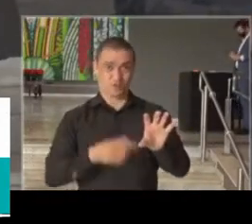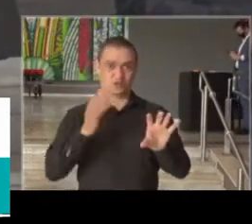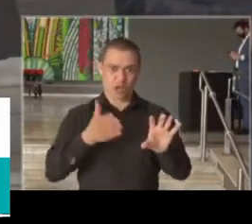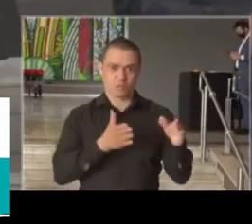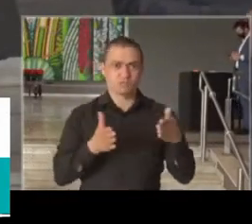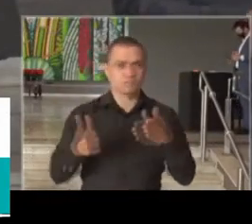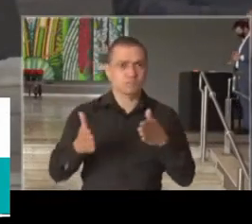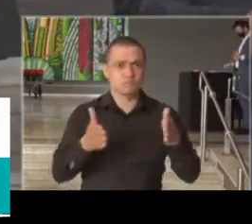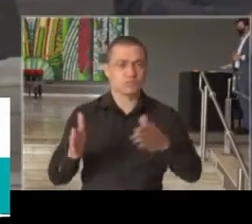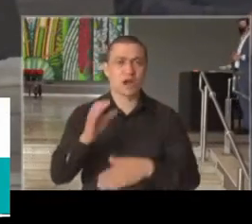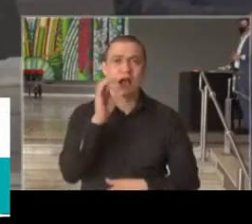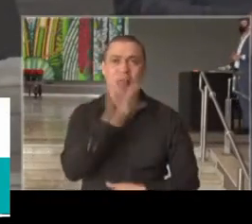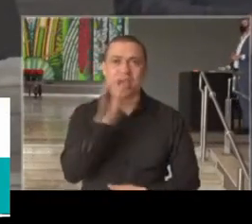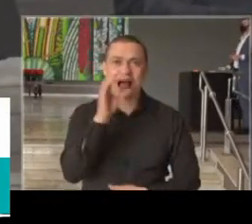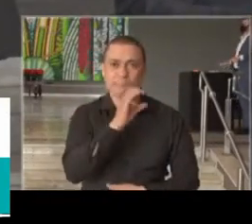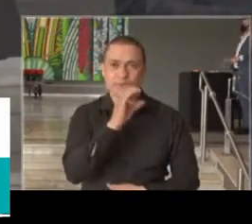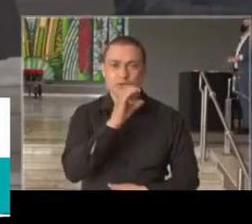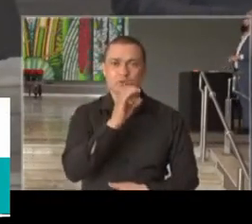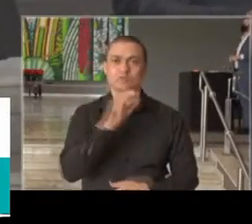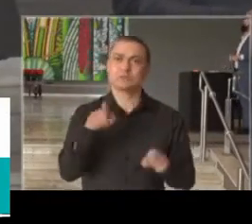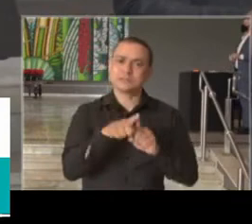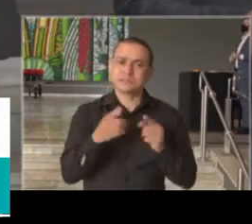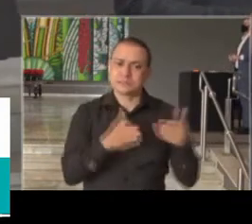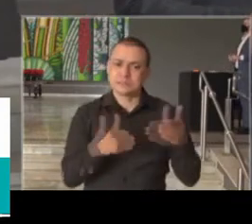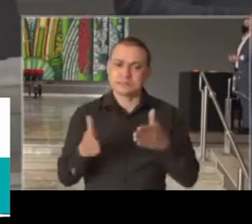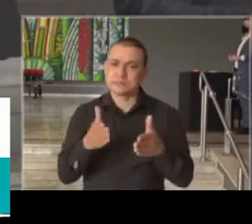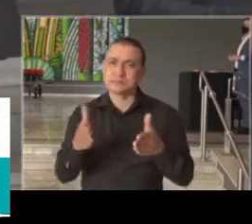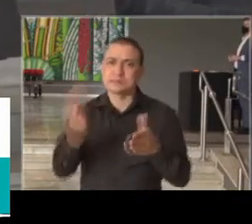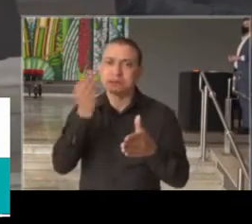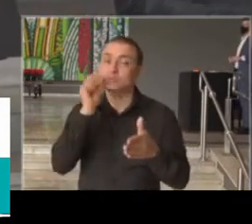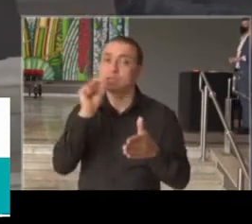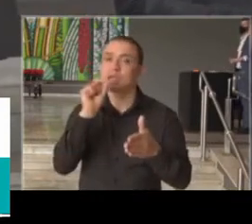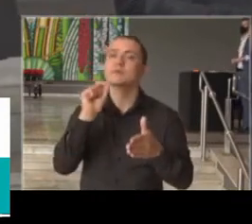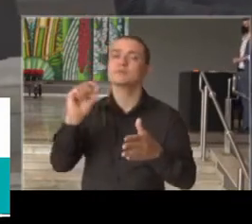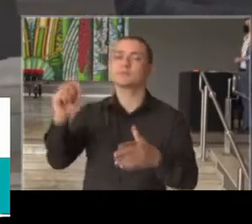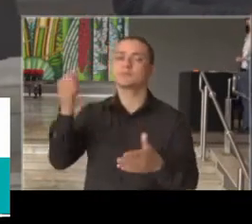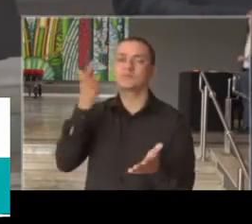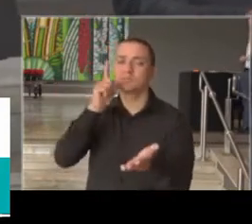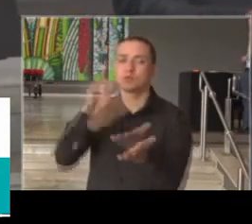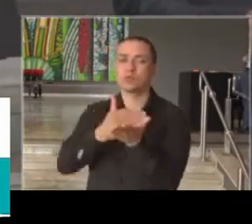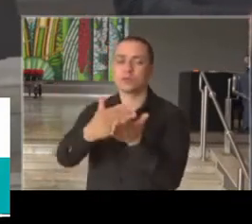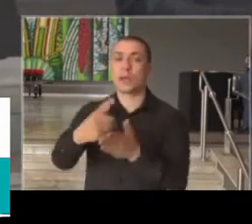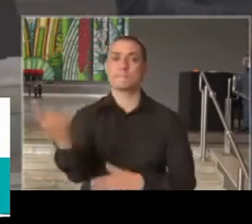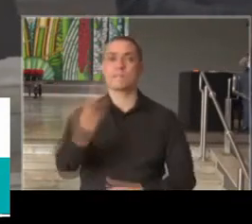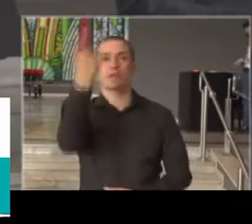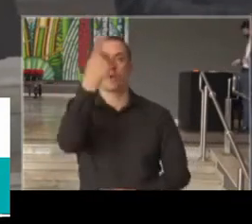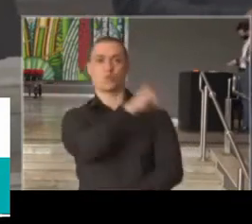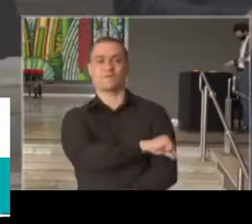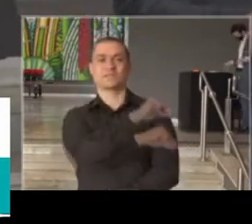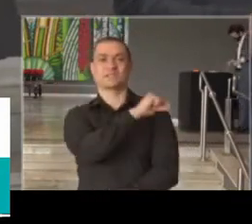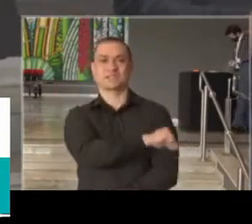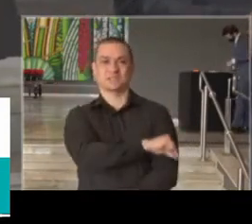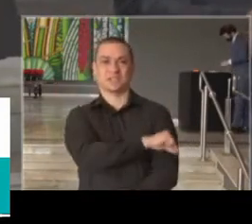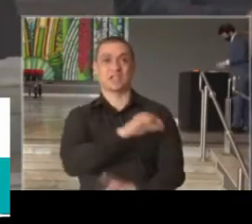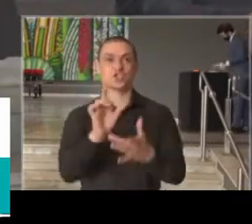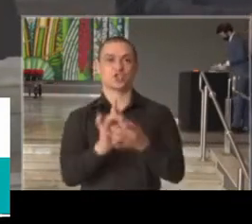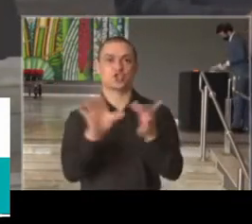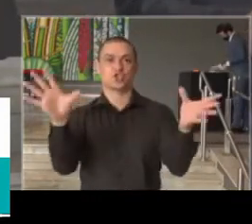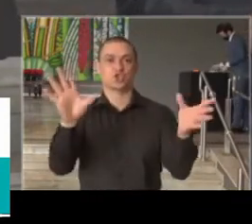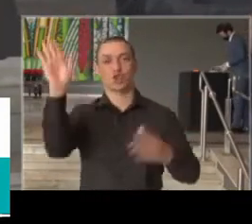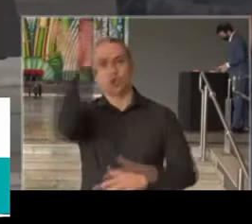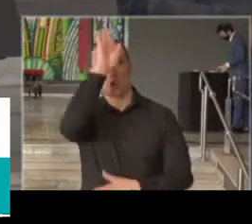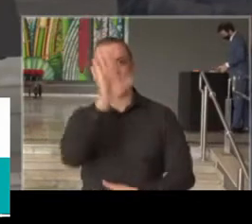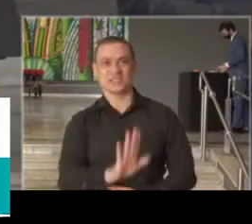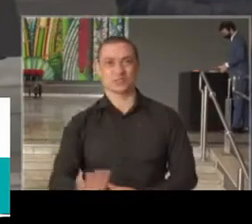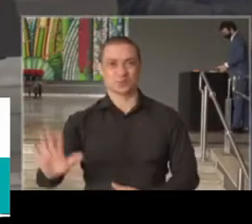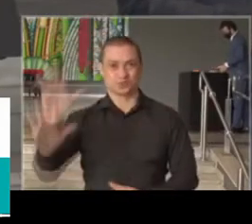muito rapidamente e caminha muito rapidamente para ter a primeira vacina disponível para o